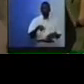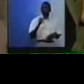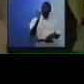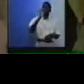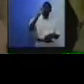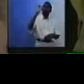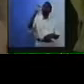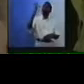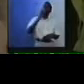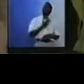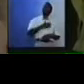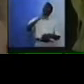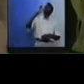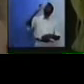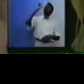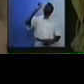Alô, meu Deus,